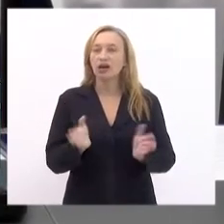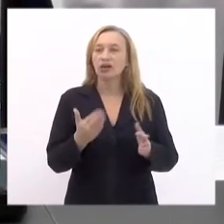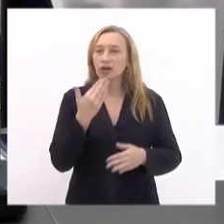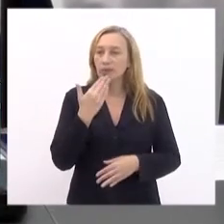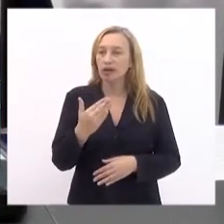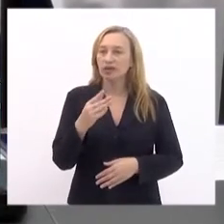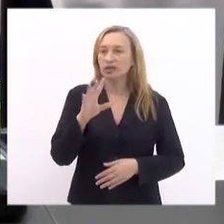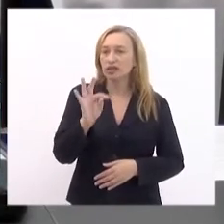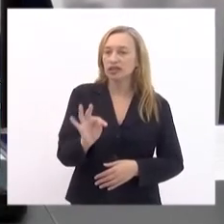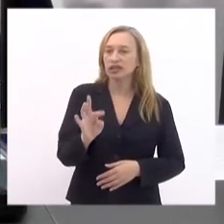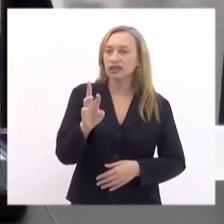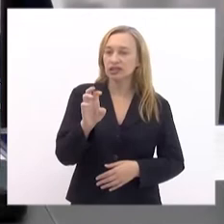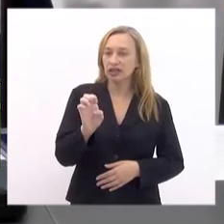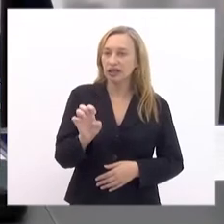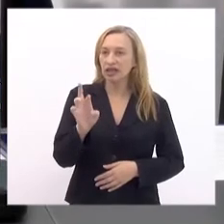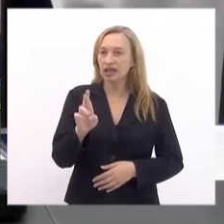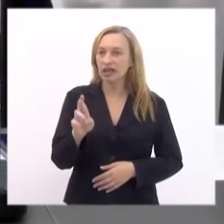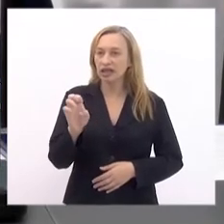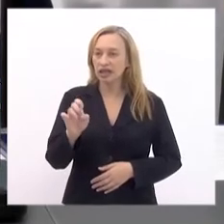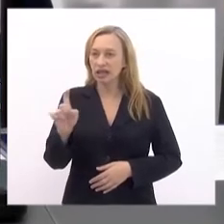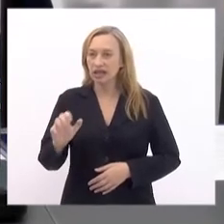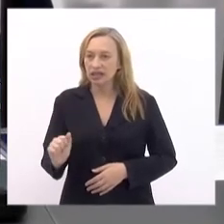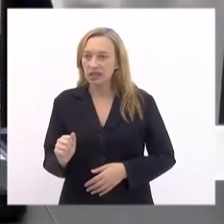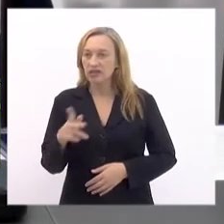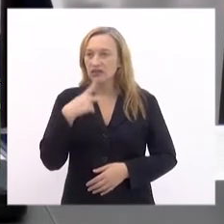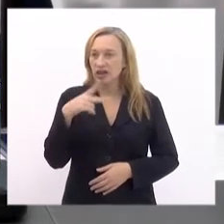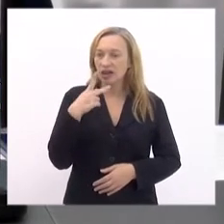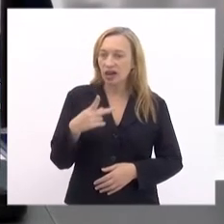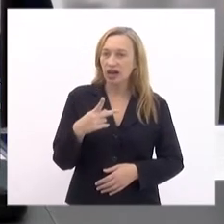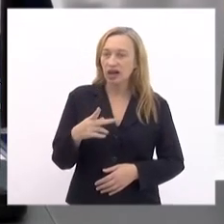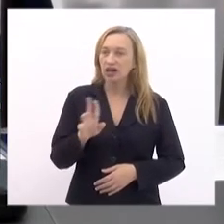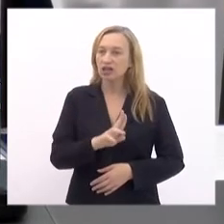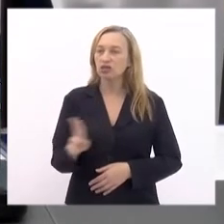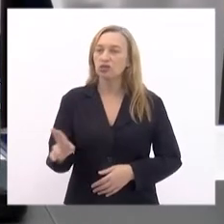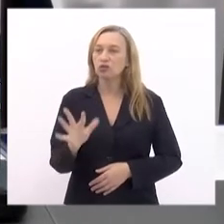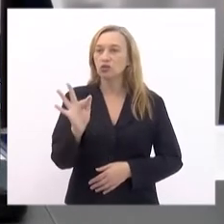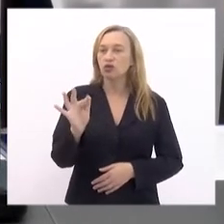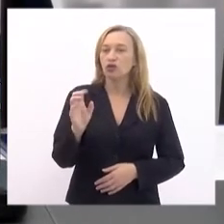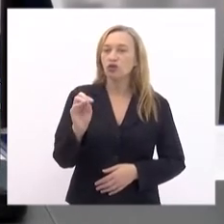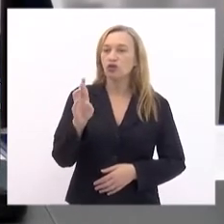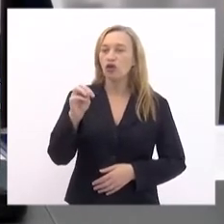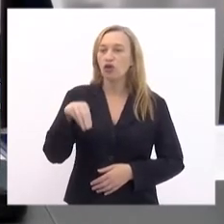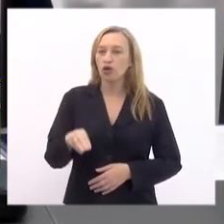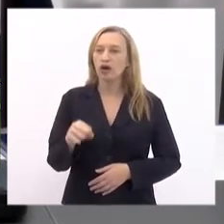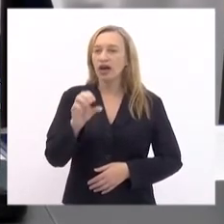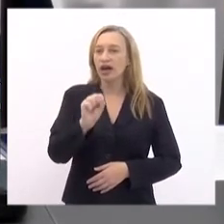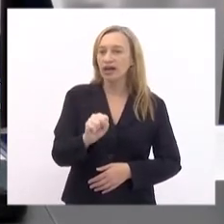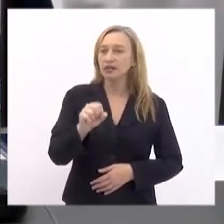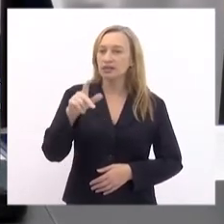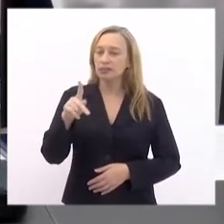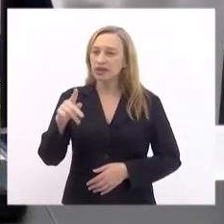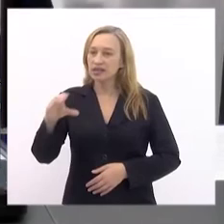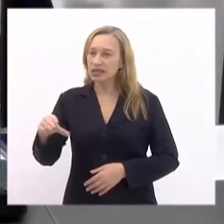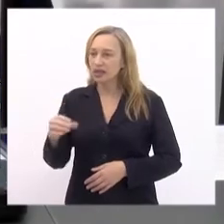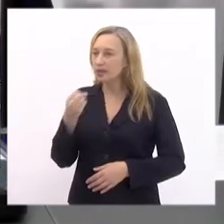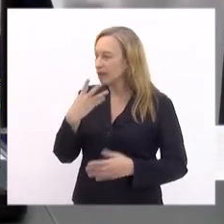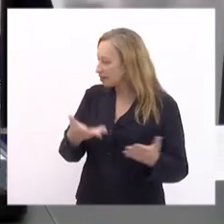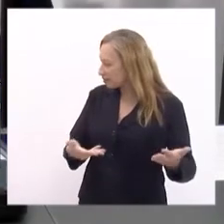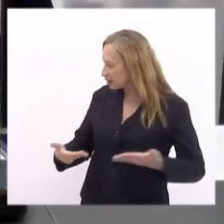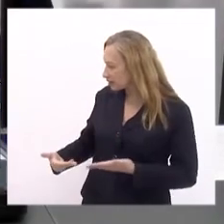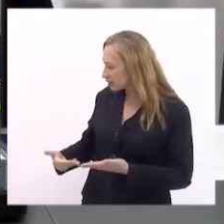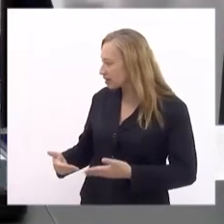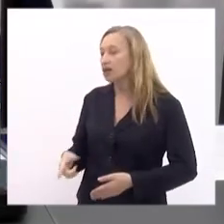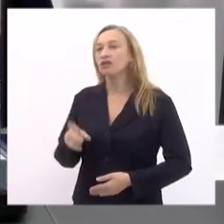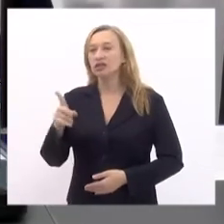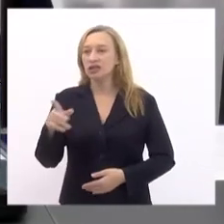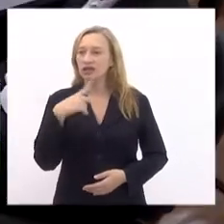Tereza Cristina, que vai intervir em nome do Fórum Estadual de Economia Solidária, do FCP. Tereza Cristina, muito bem-vinda. Você